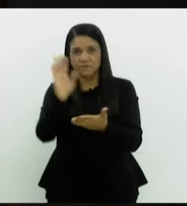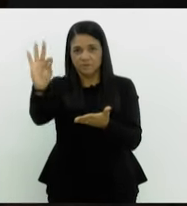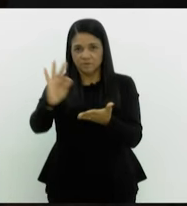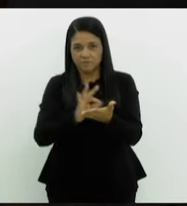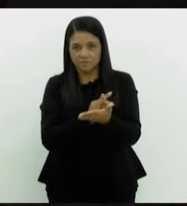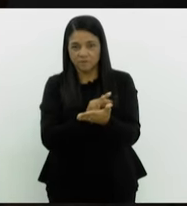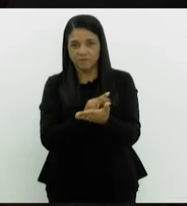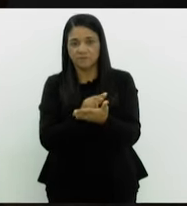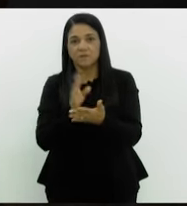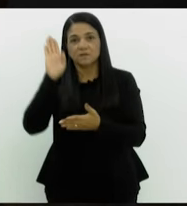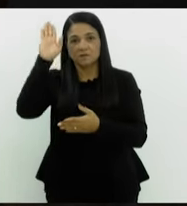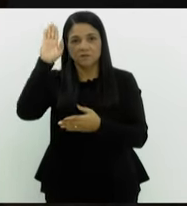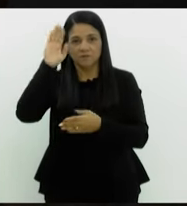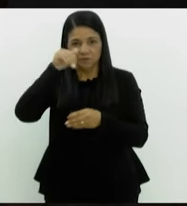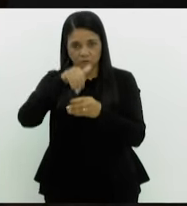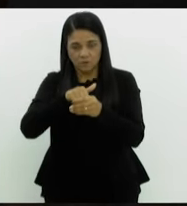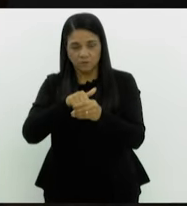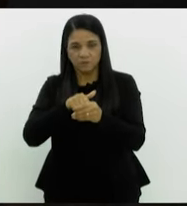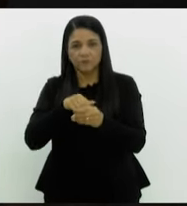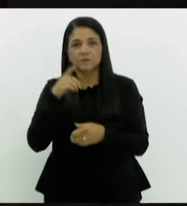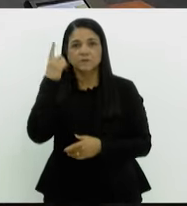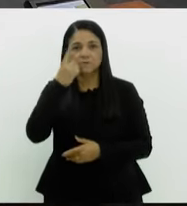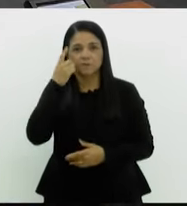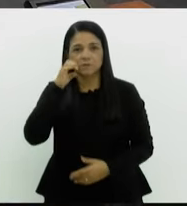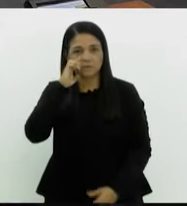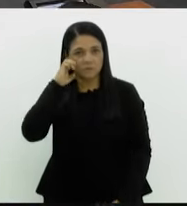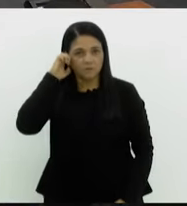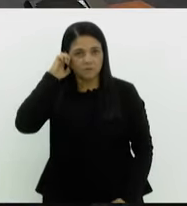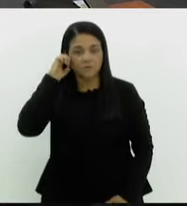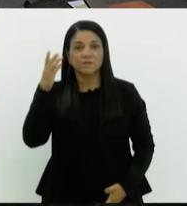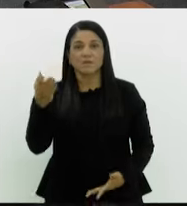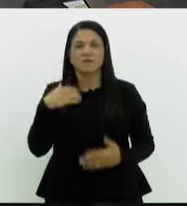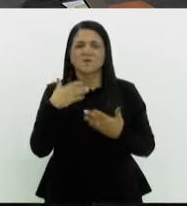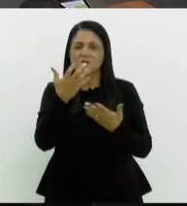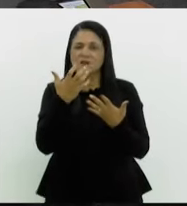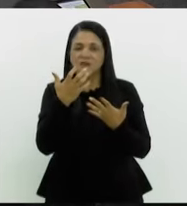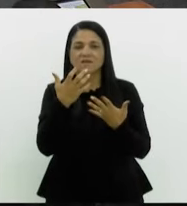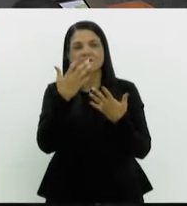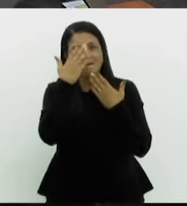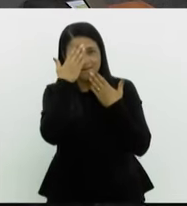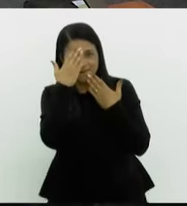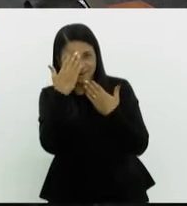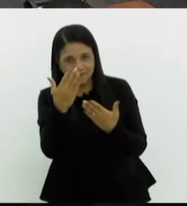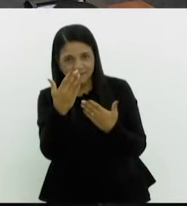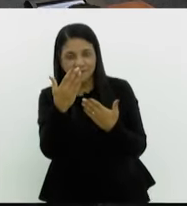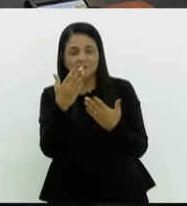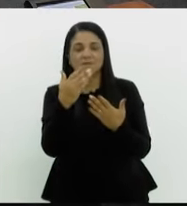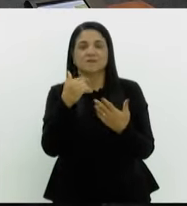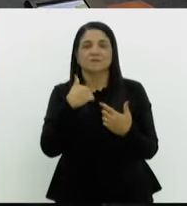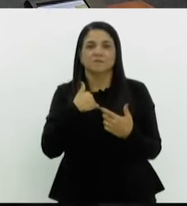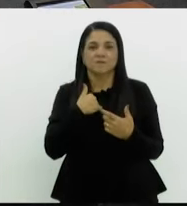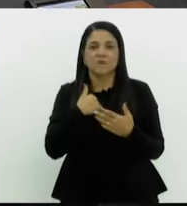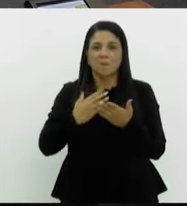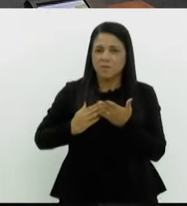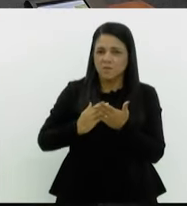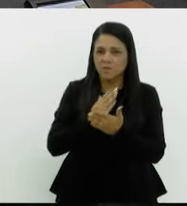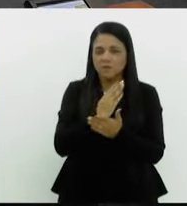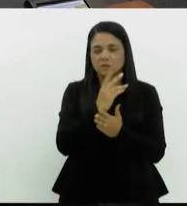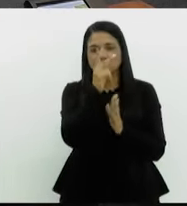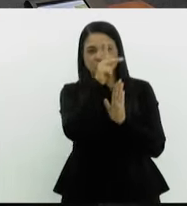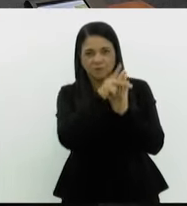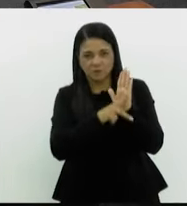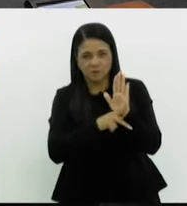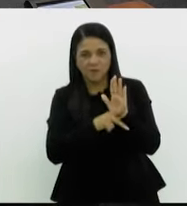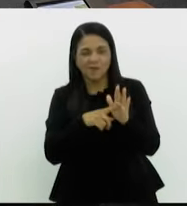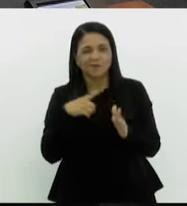autógrafo. Para a declaração de voto, deputada Érica Takimoto. Presidente, queria agradecer aos meus pares a aprovação desse projeto